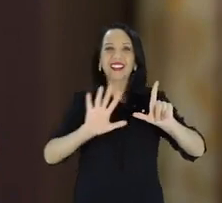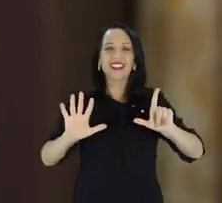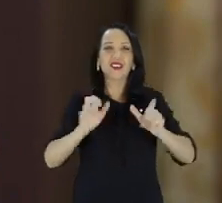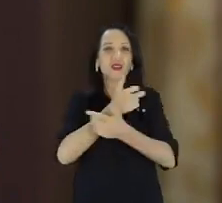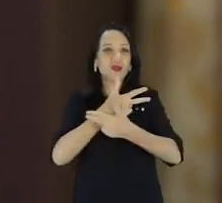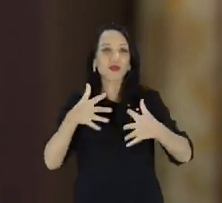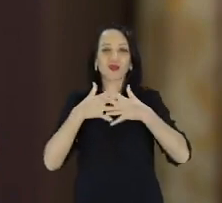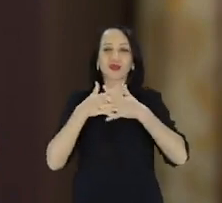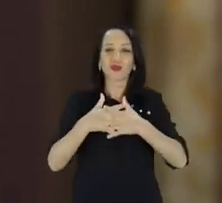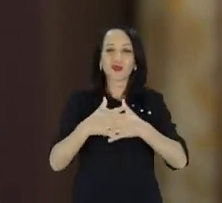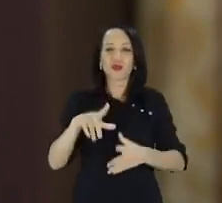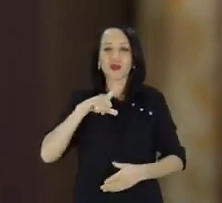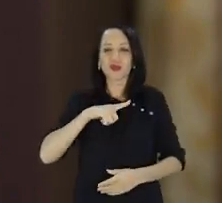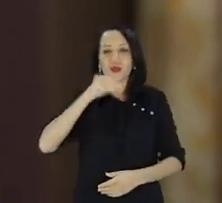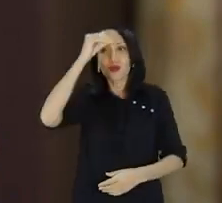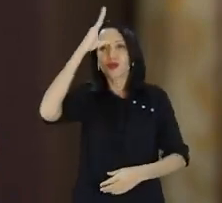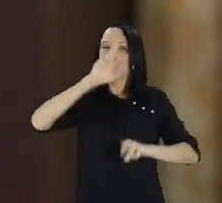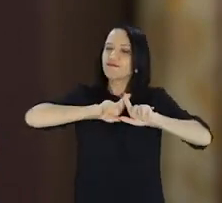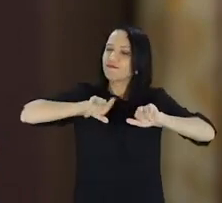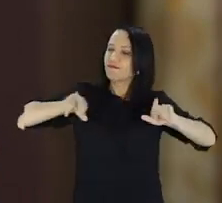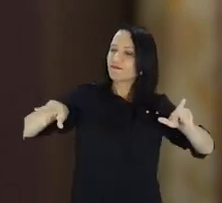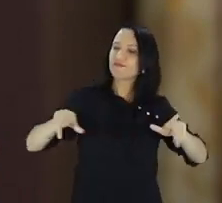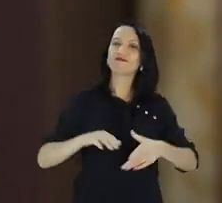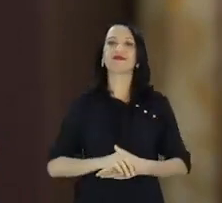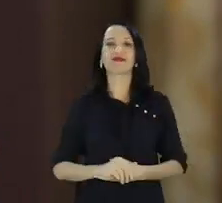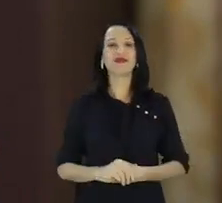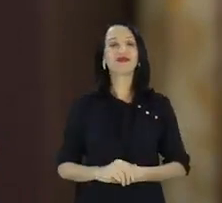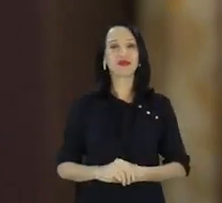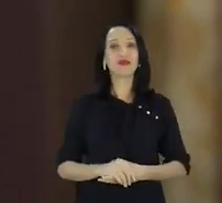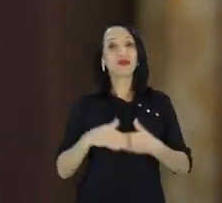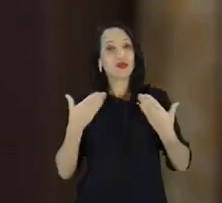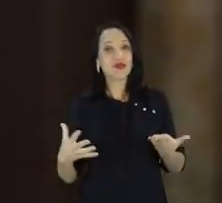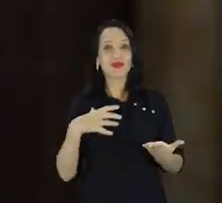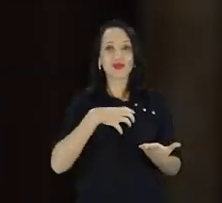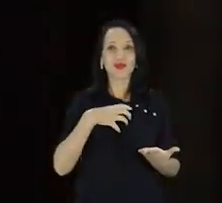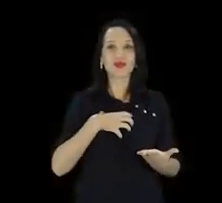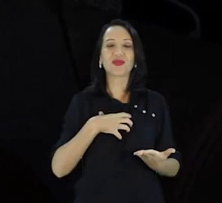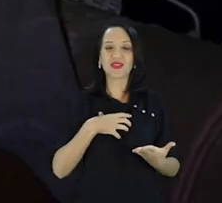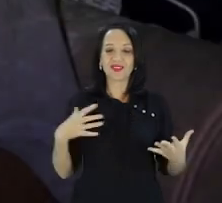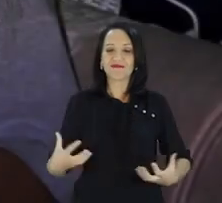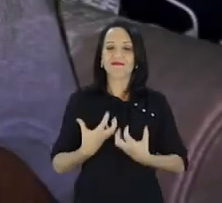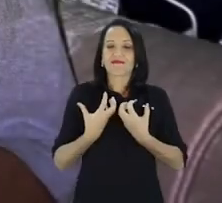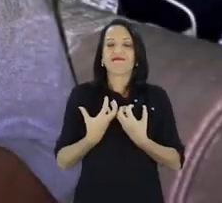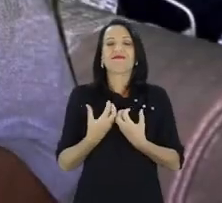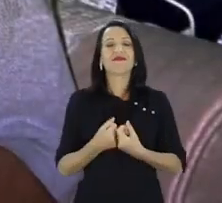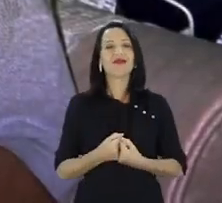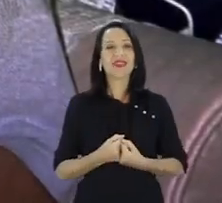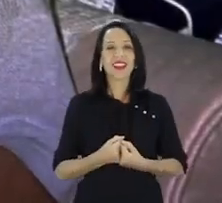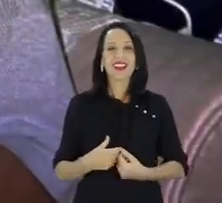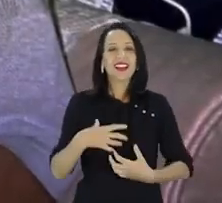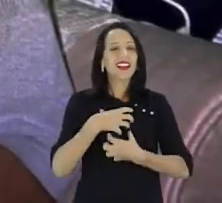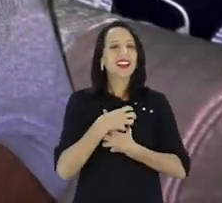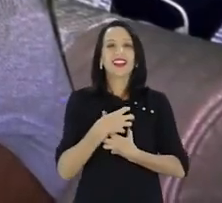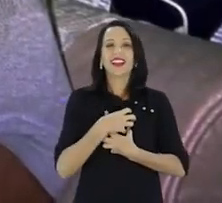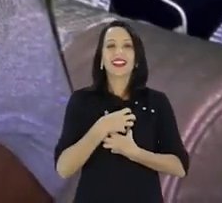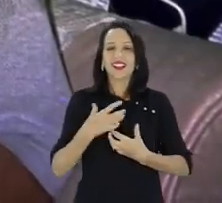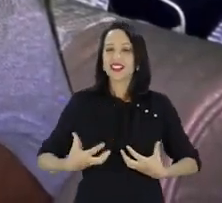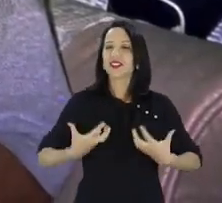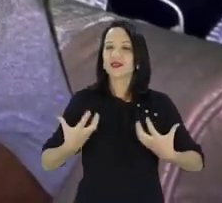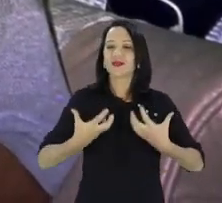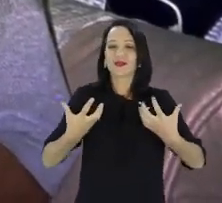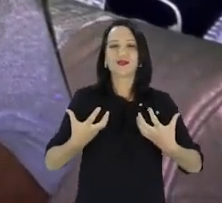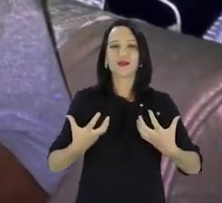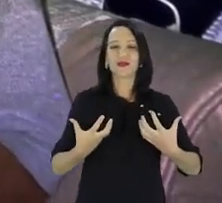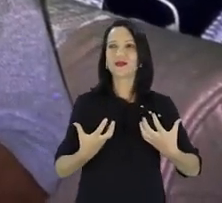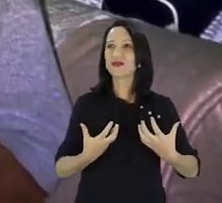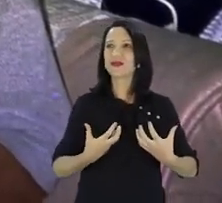exigiam conhecimentos técnicos muito diferentes então eu ficava Muito angustiado né E esse sentimento me levou numa